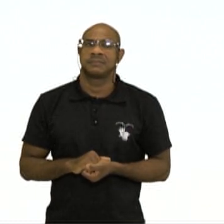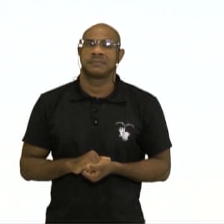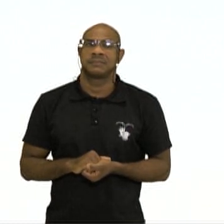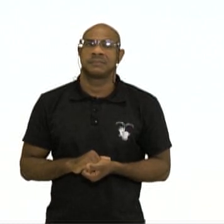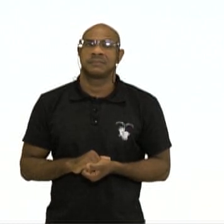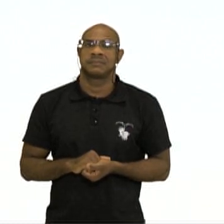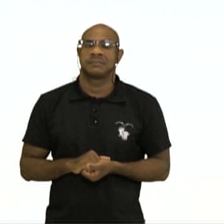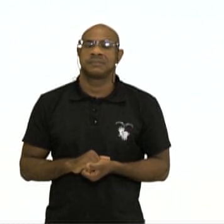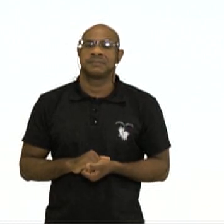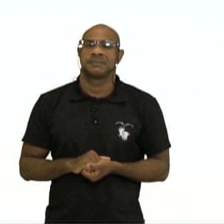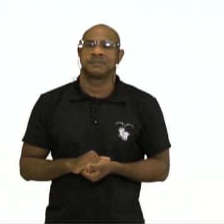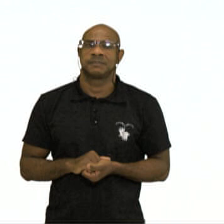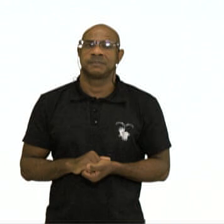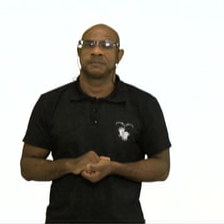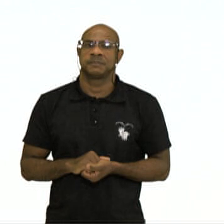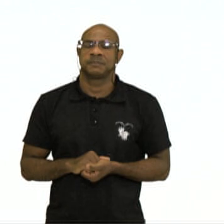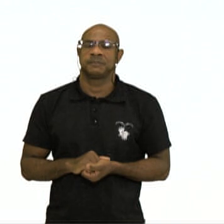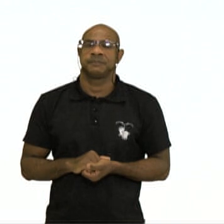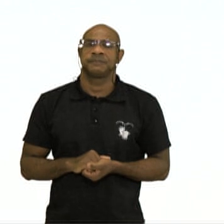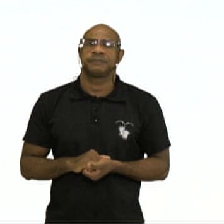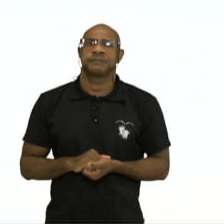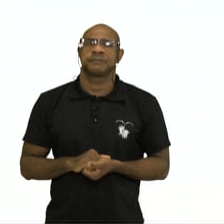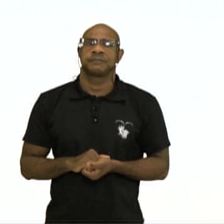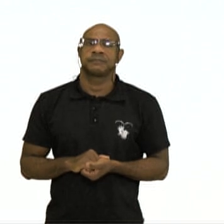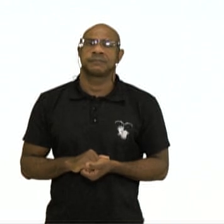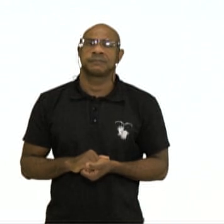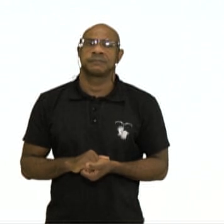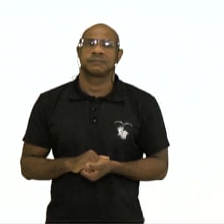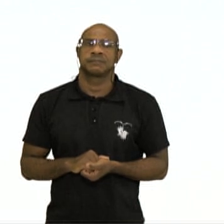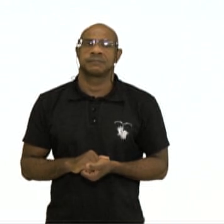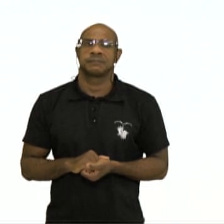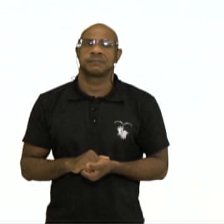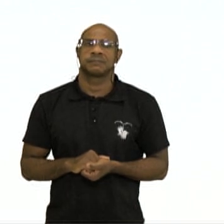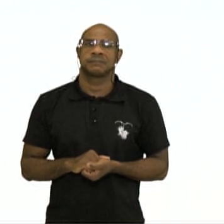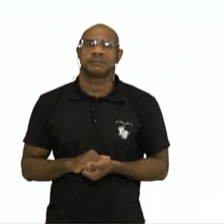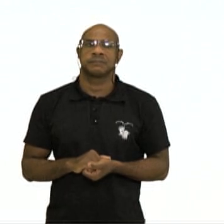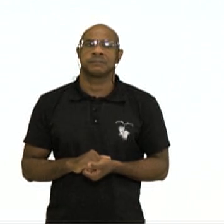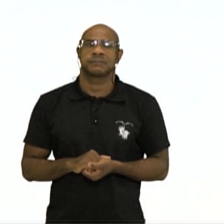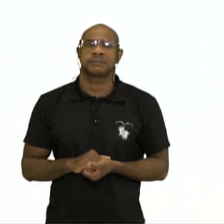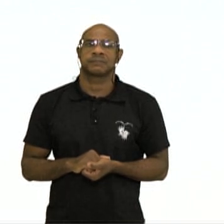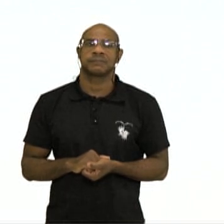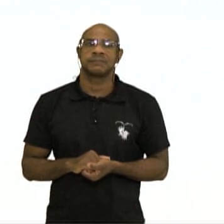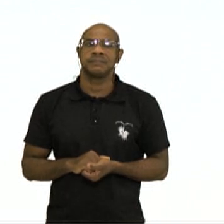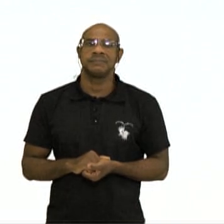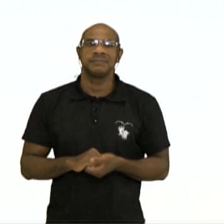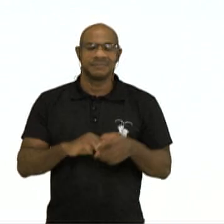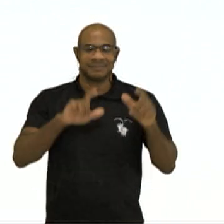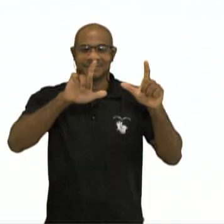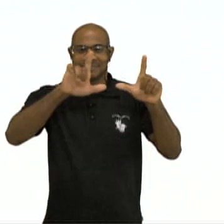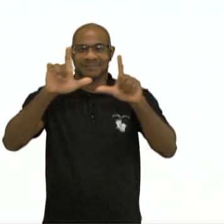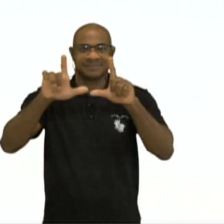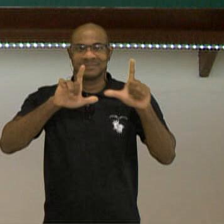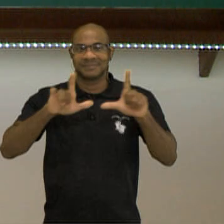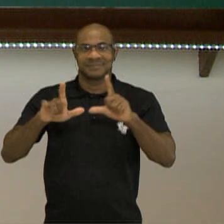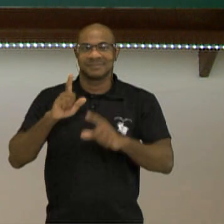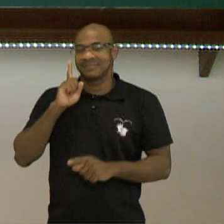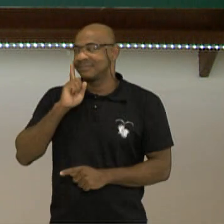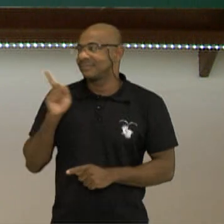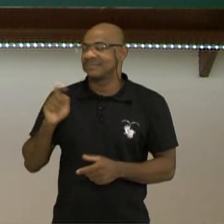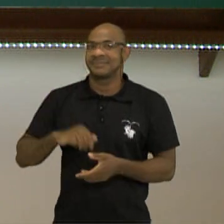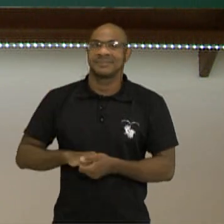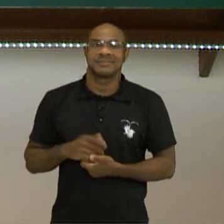peace, harmony and lots of pie. Gente, essa comic strip do Jim Davis é do